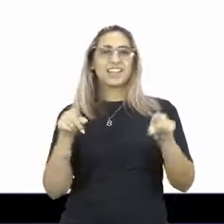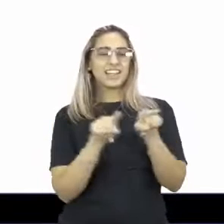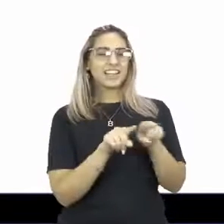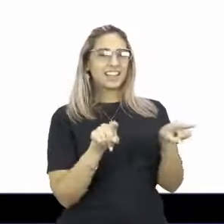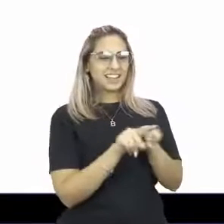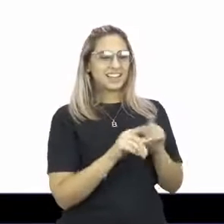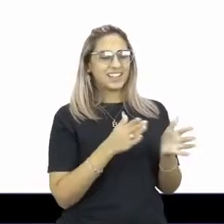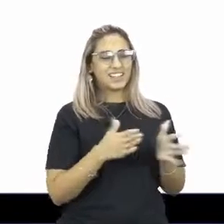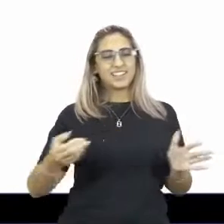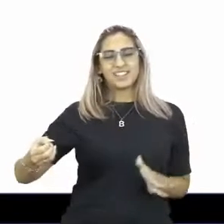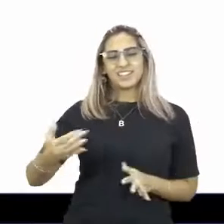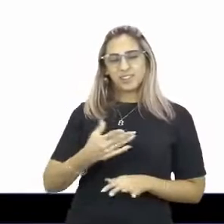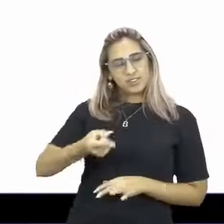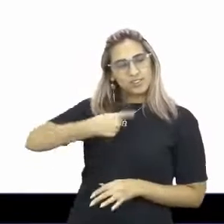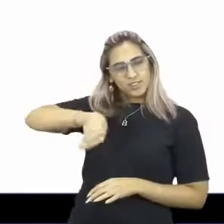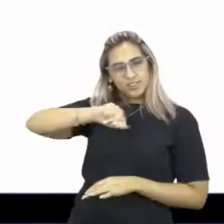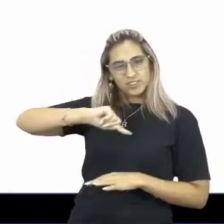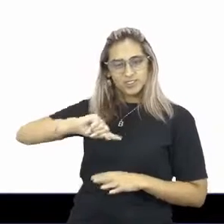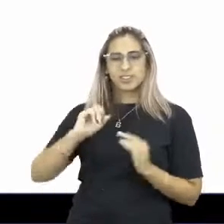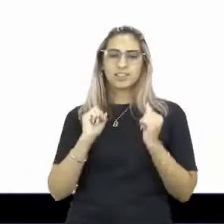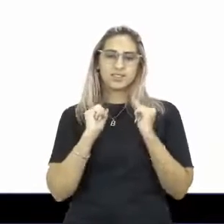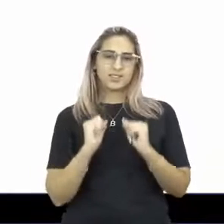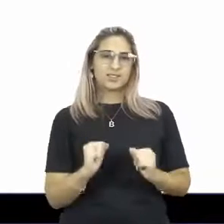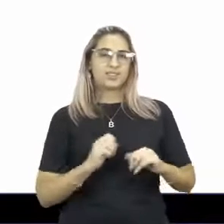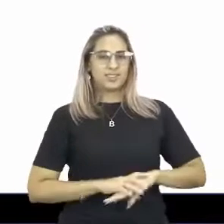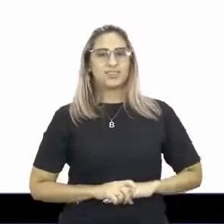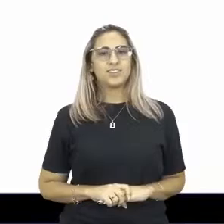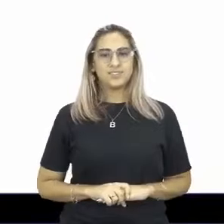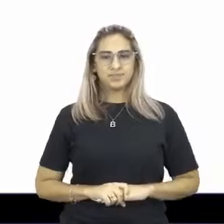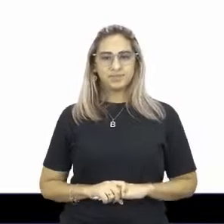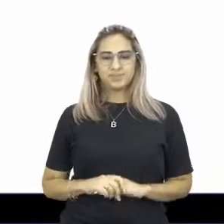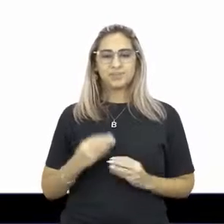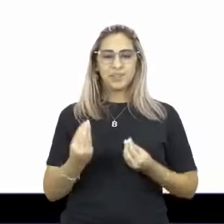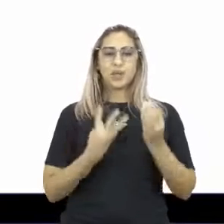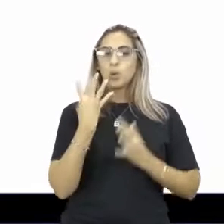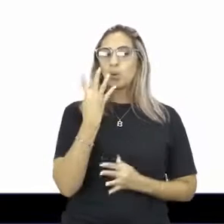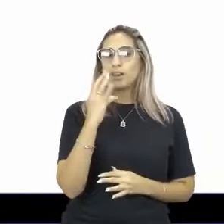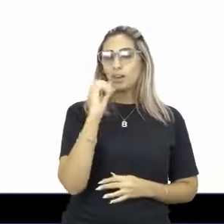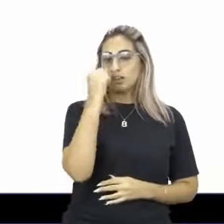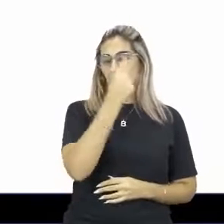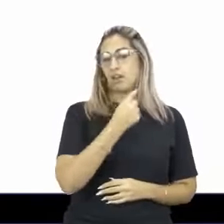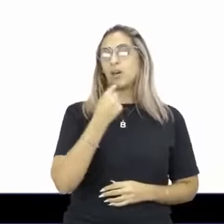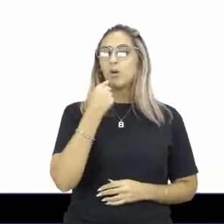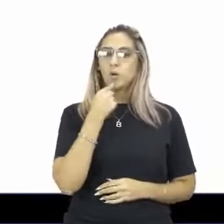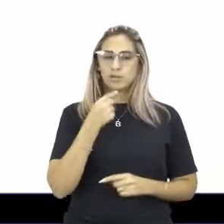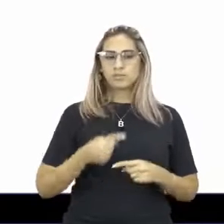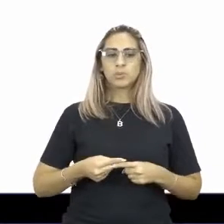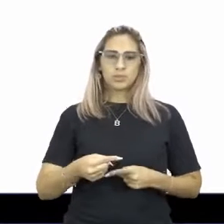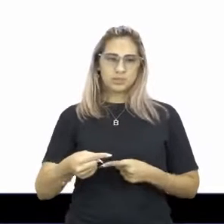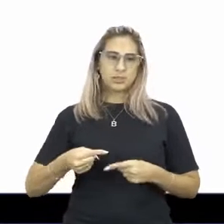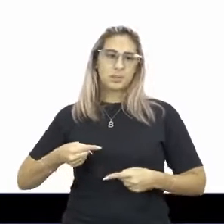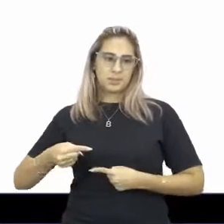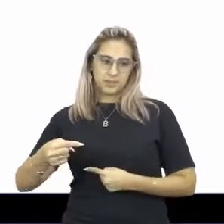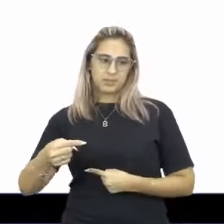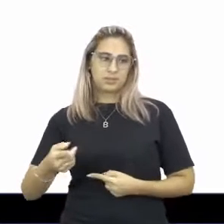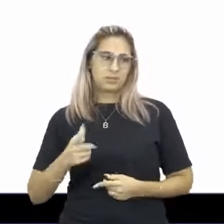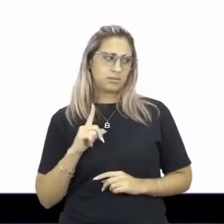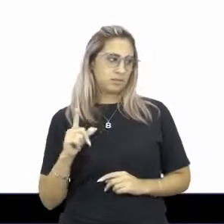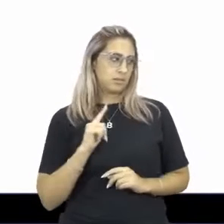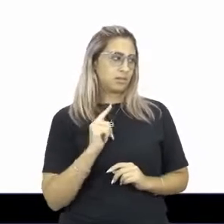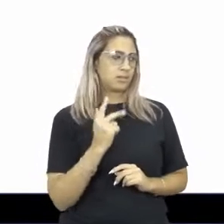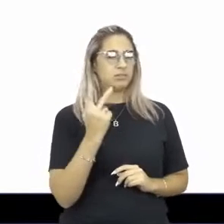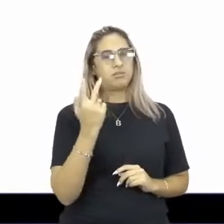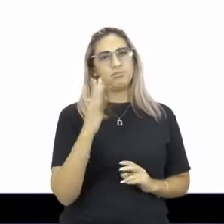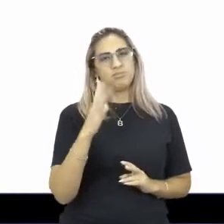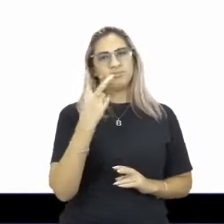podem atuar docentes que trabalham atuando por 40 horas semanais. Então, é uma carga horária de 200 mensal